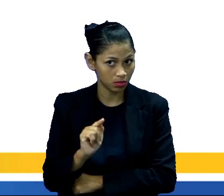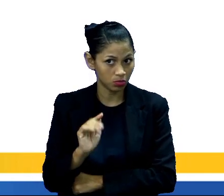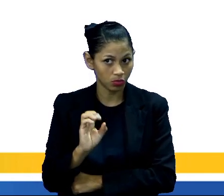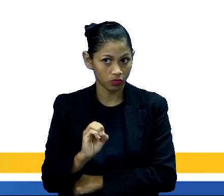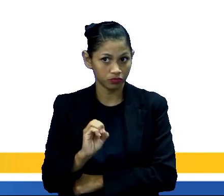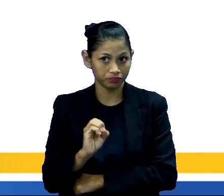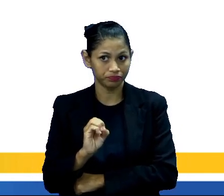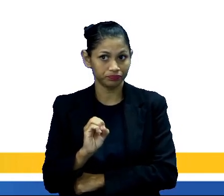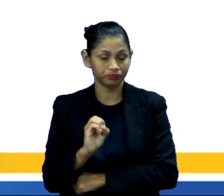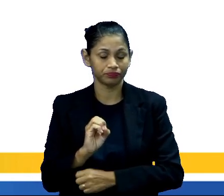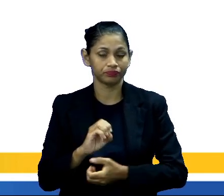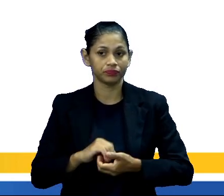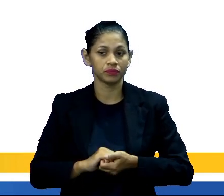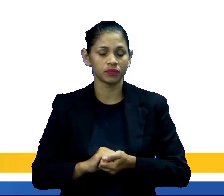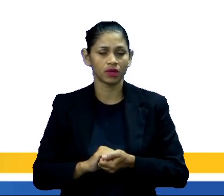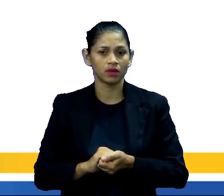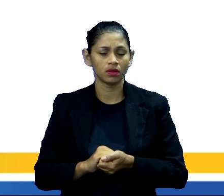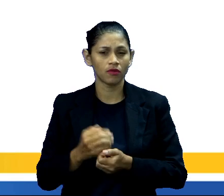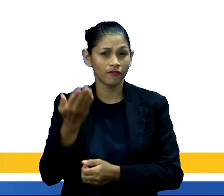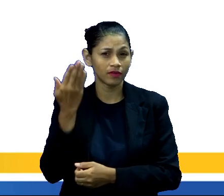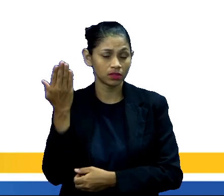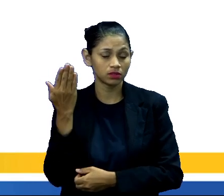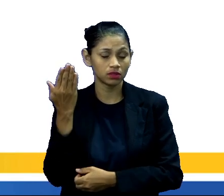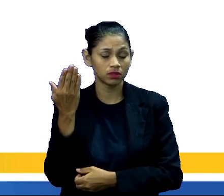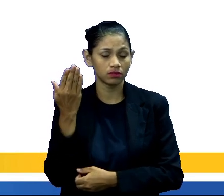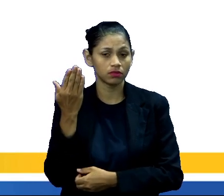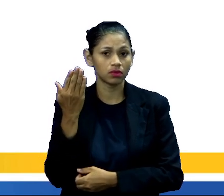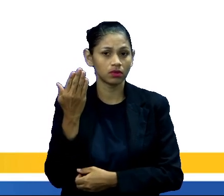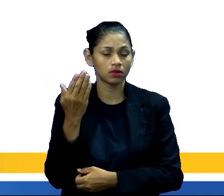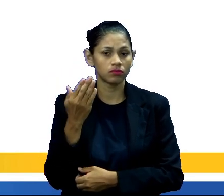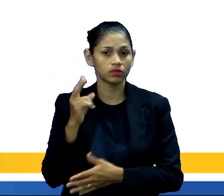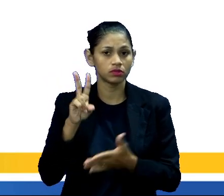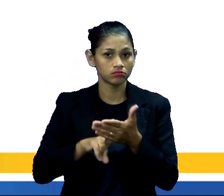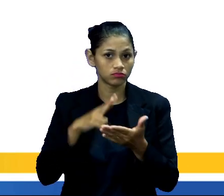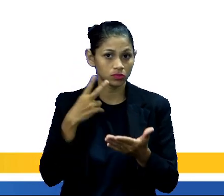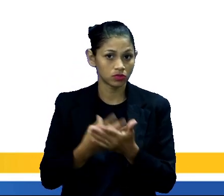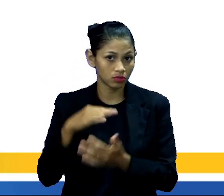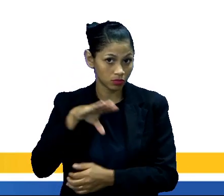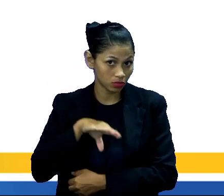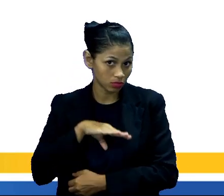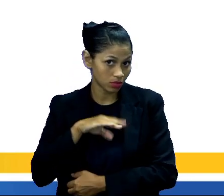passado, ele vai ser traduzido por foi em português.